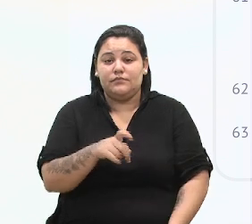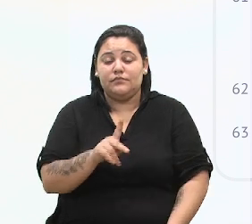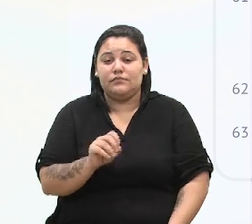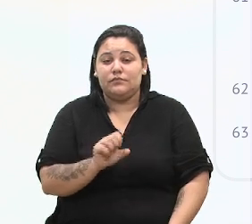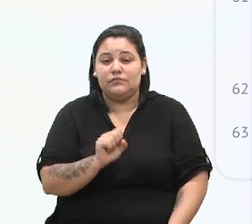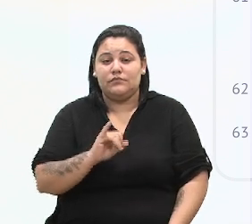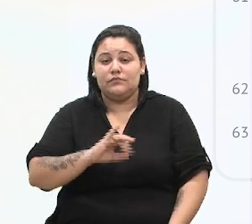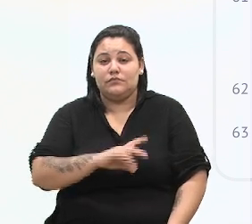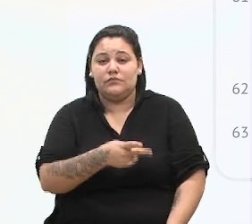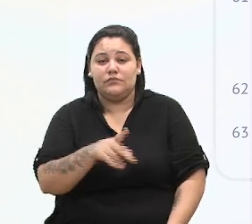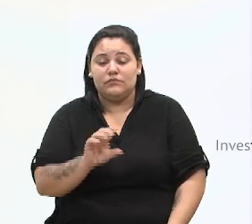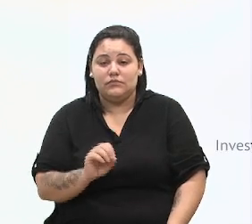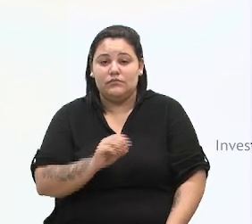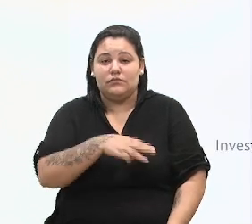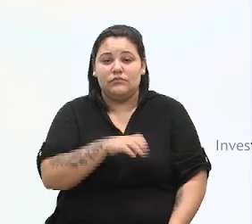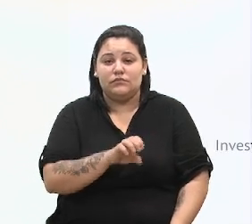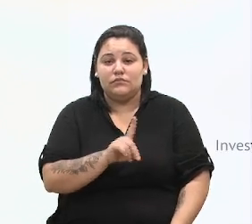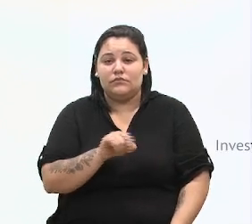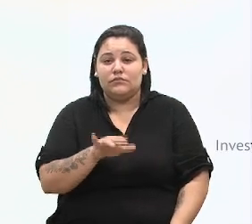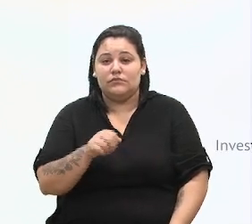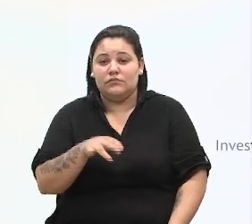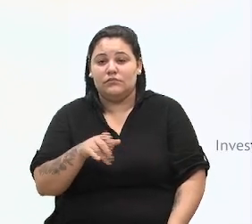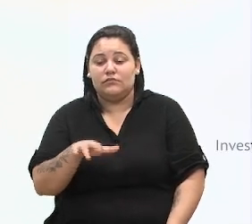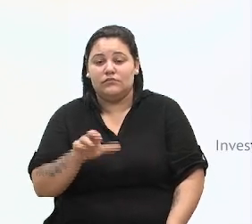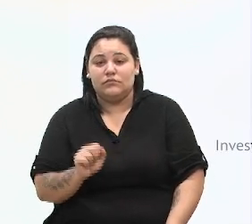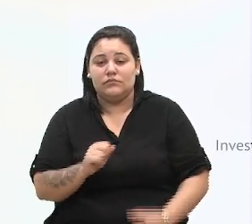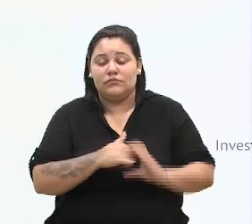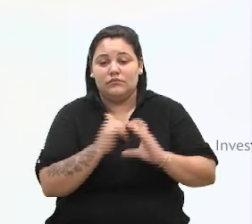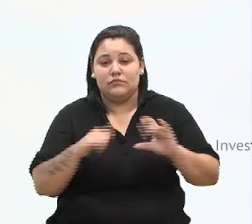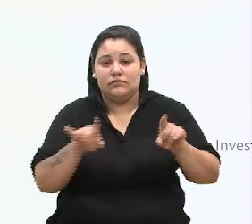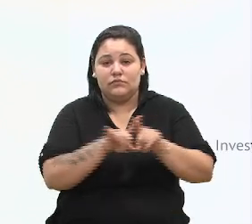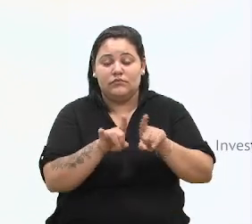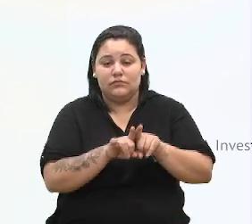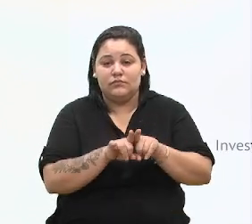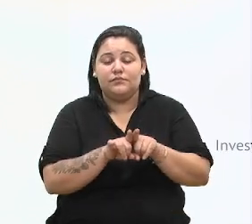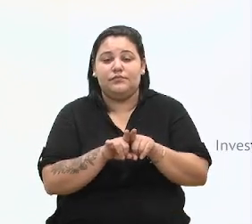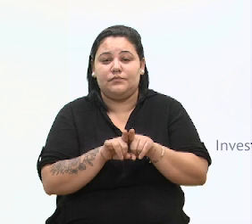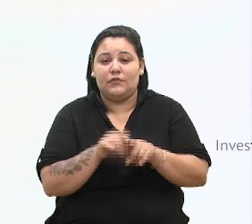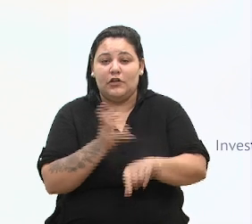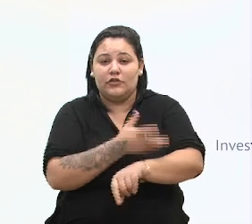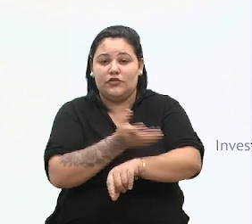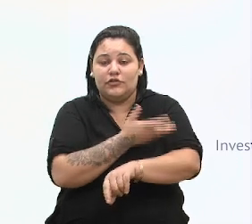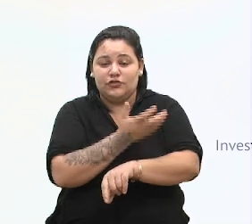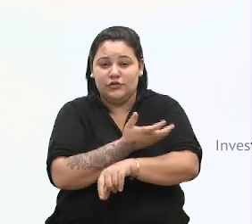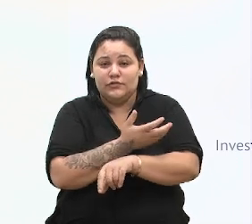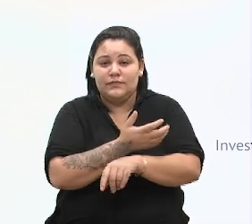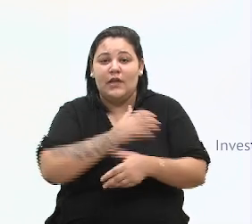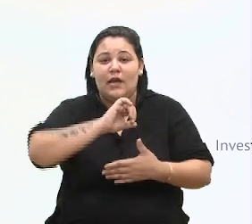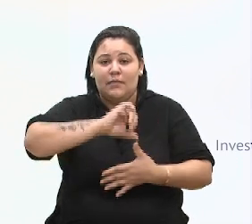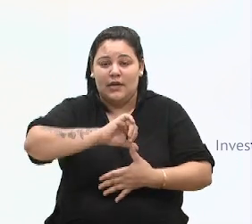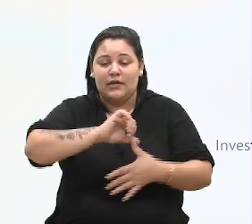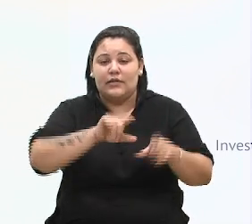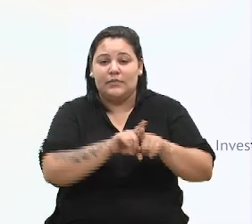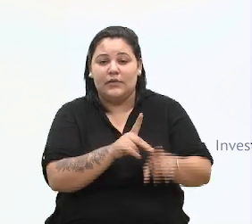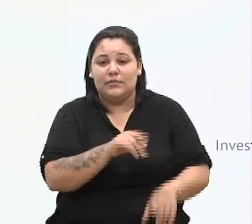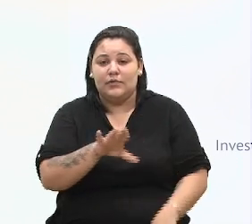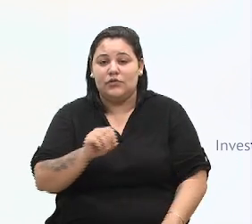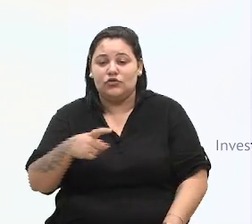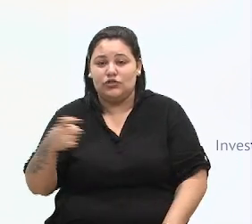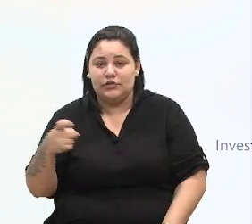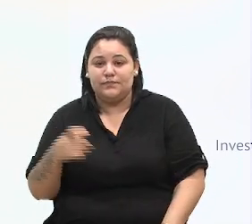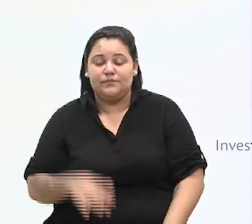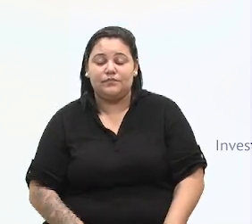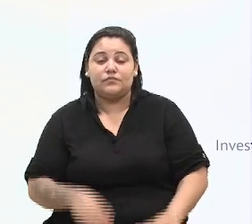Medianeira, São Pelegrino, Jardim América e Pio X. O orçamento previsto para a execução